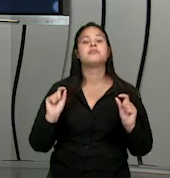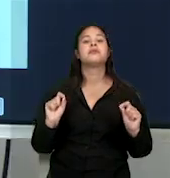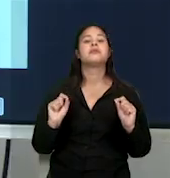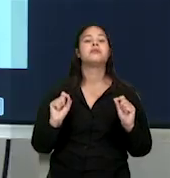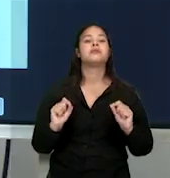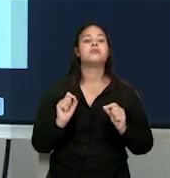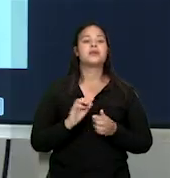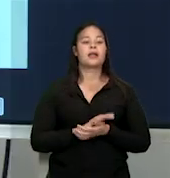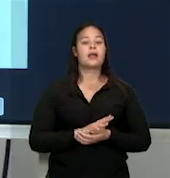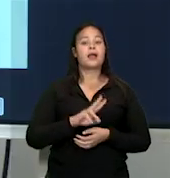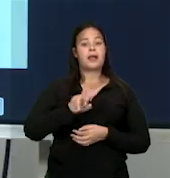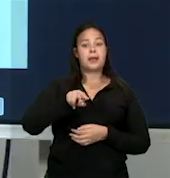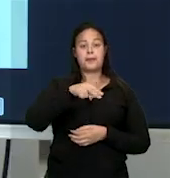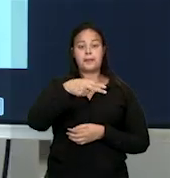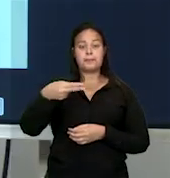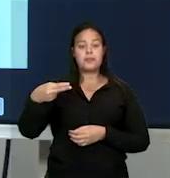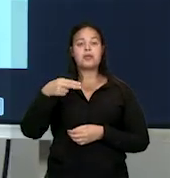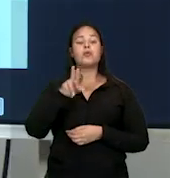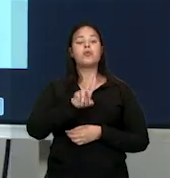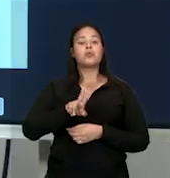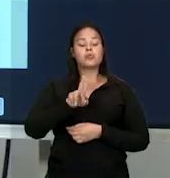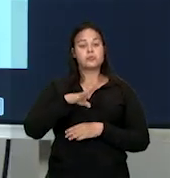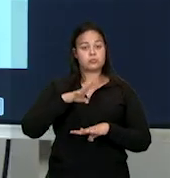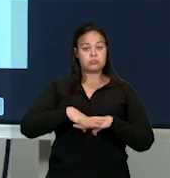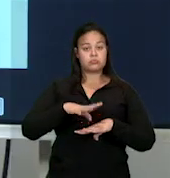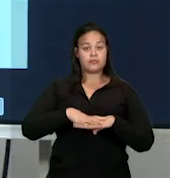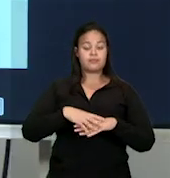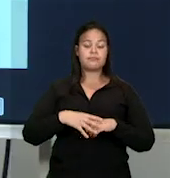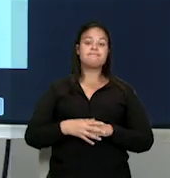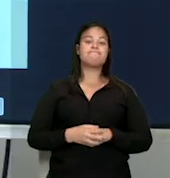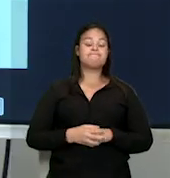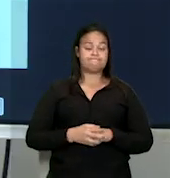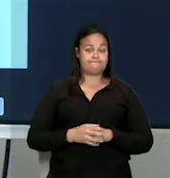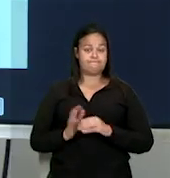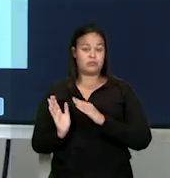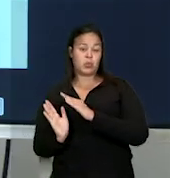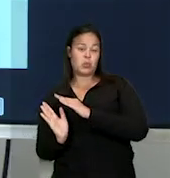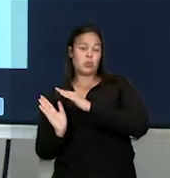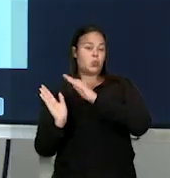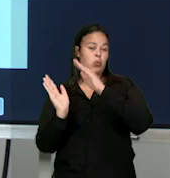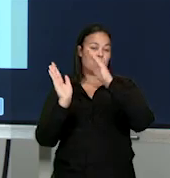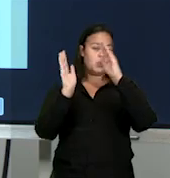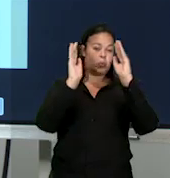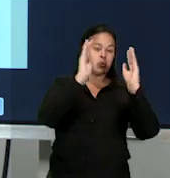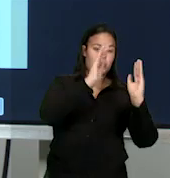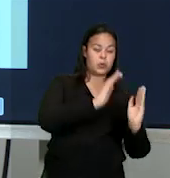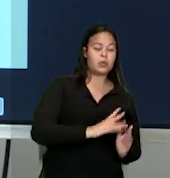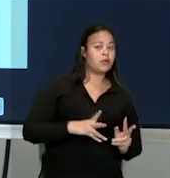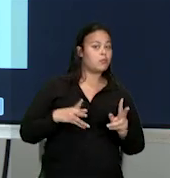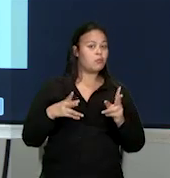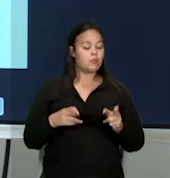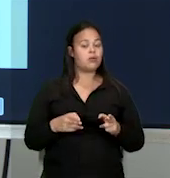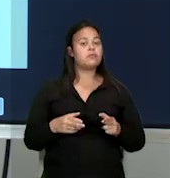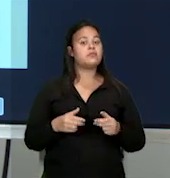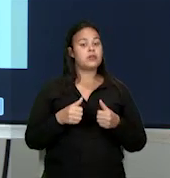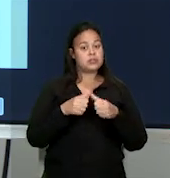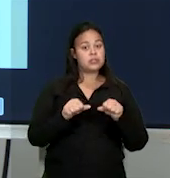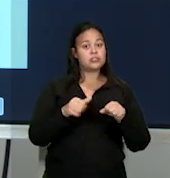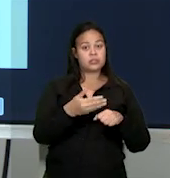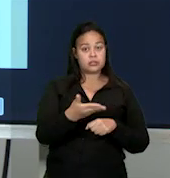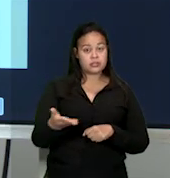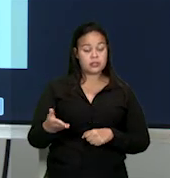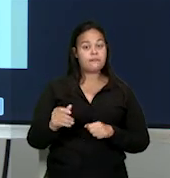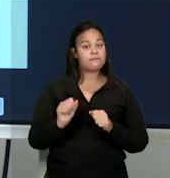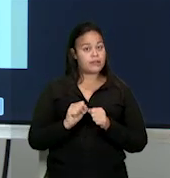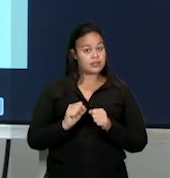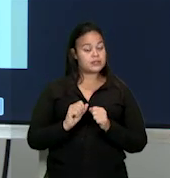um π aqui, ó, e ele vai seguir a mesma ideia. Então, eu vou deixar para você fazer